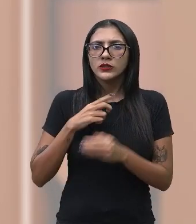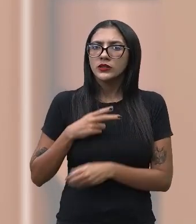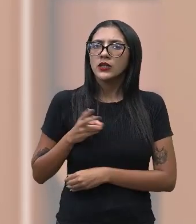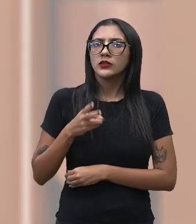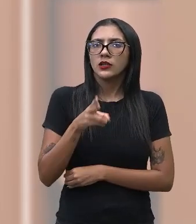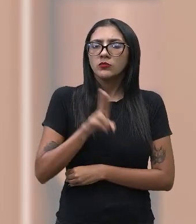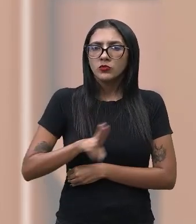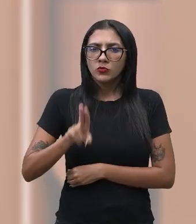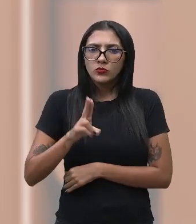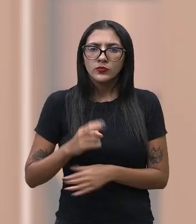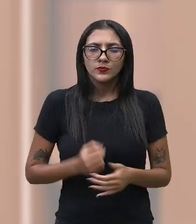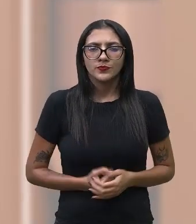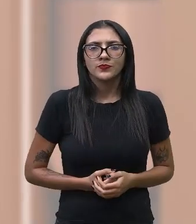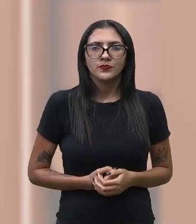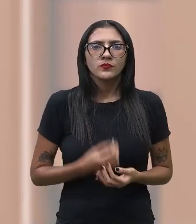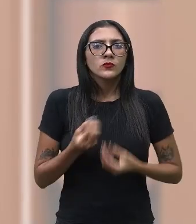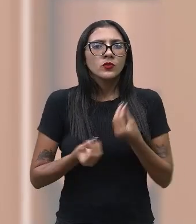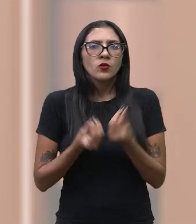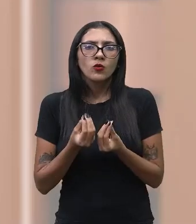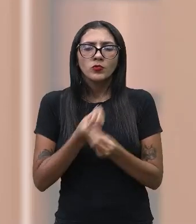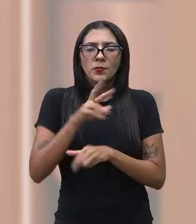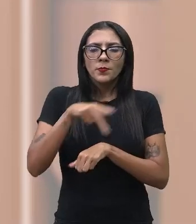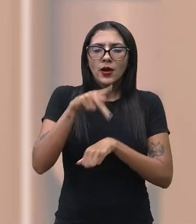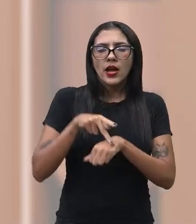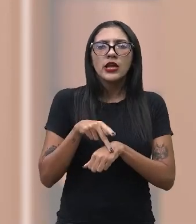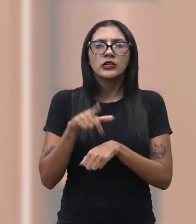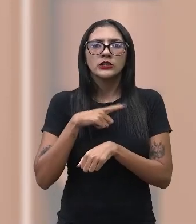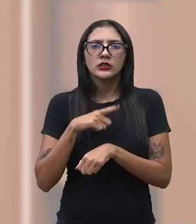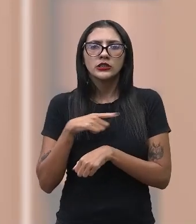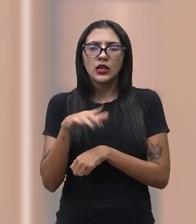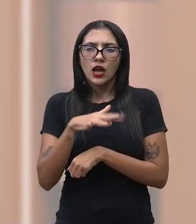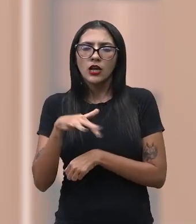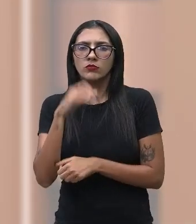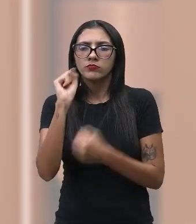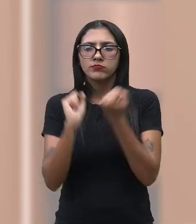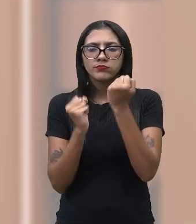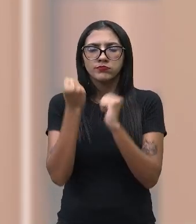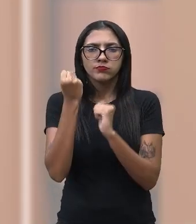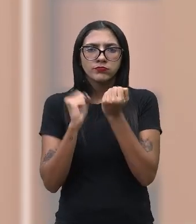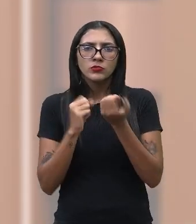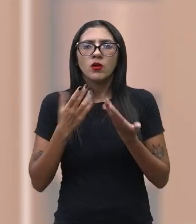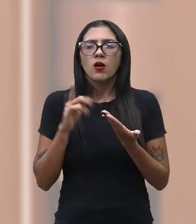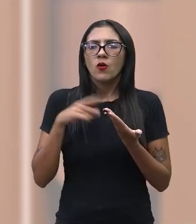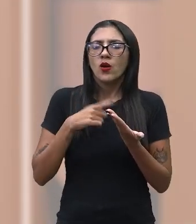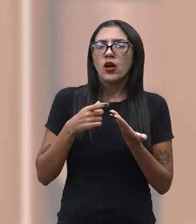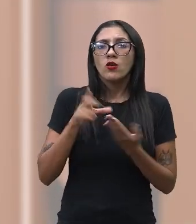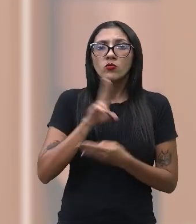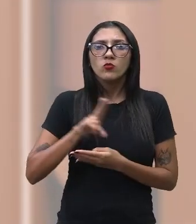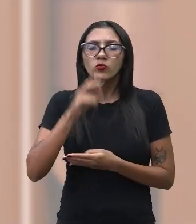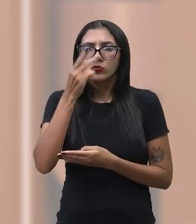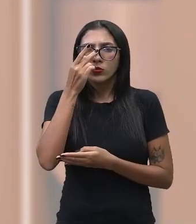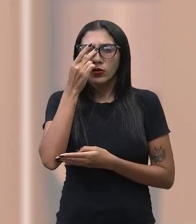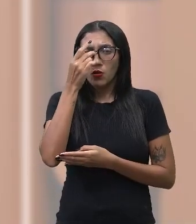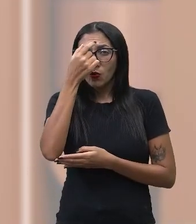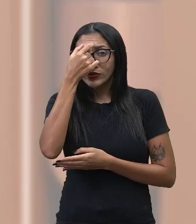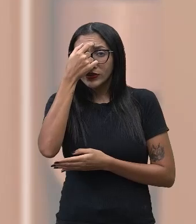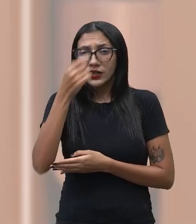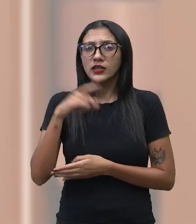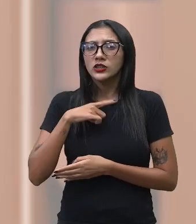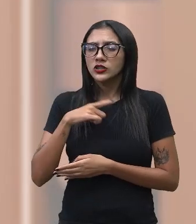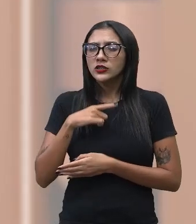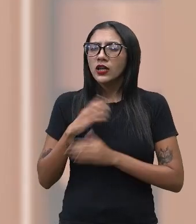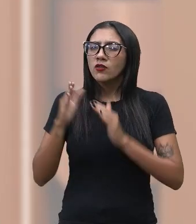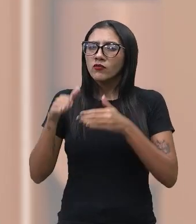países desenvolvidos, né, os países industrializados, quais as medidas de desenvolvimento sustentável estavam sendo